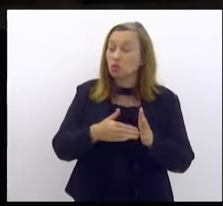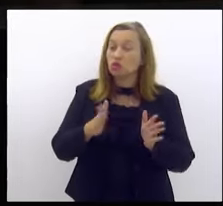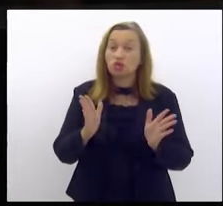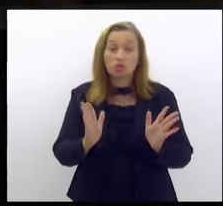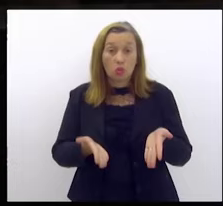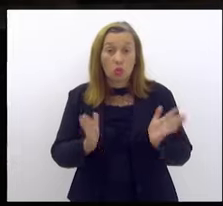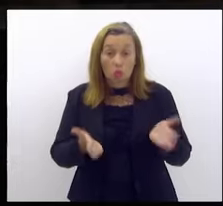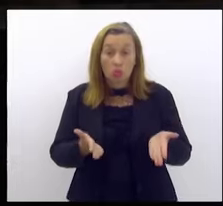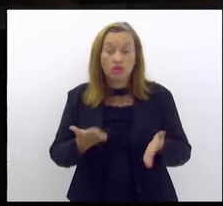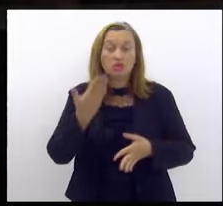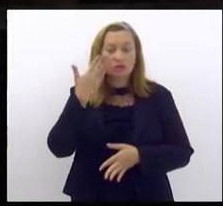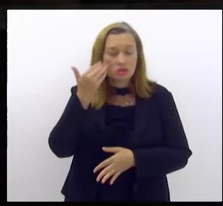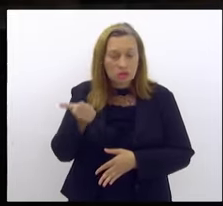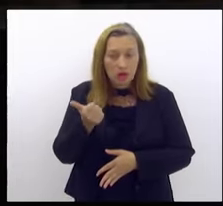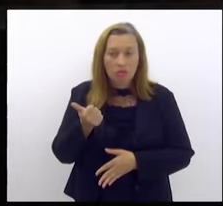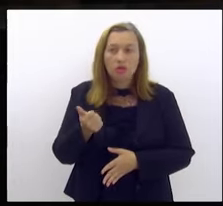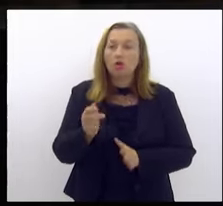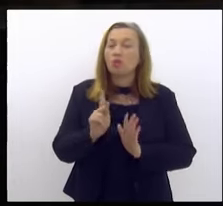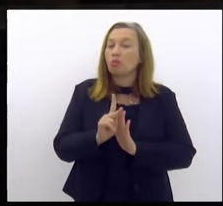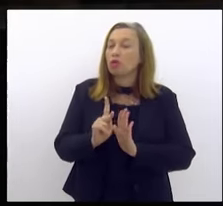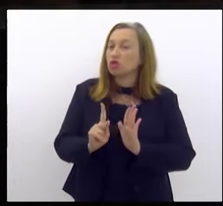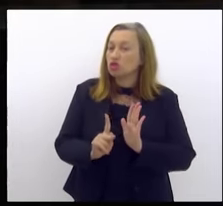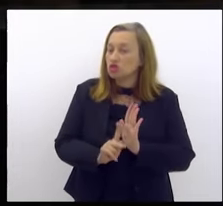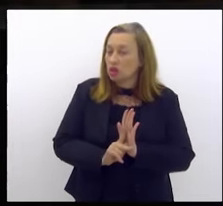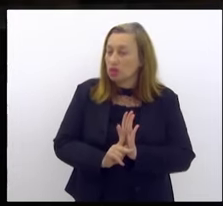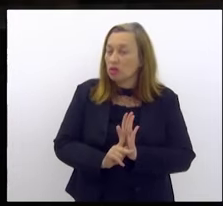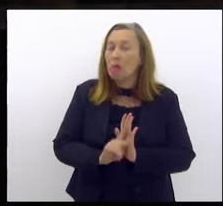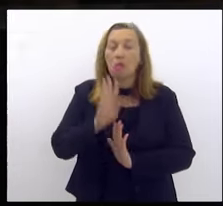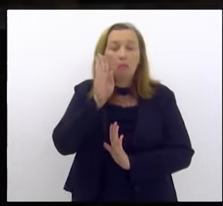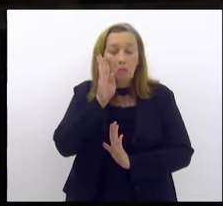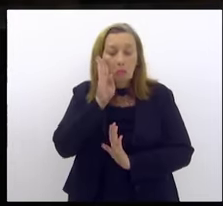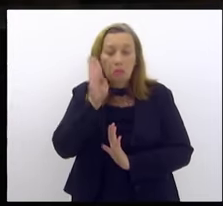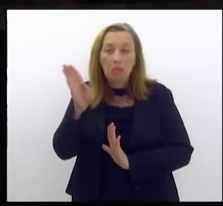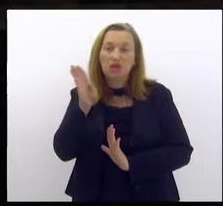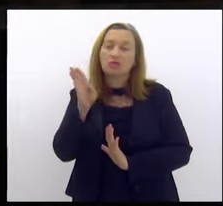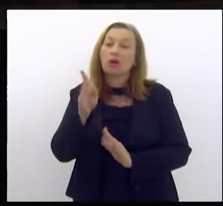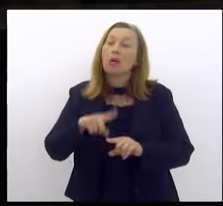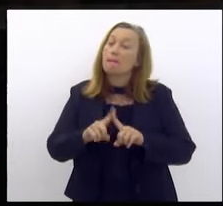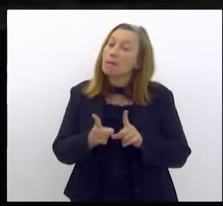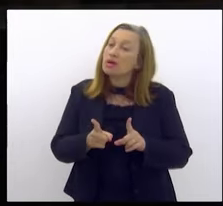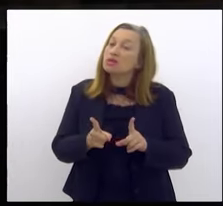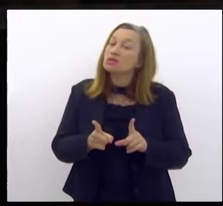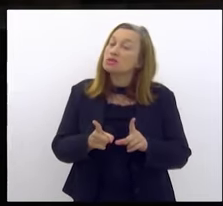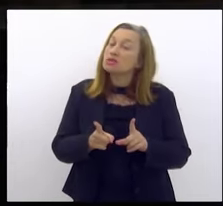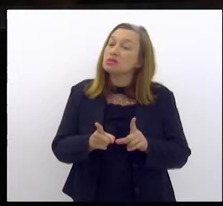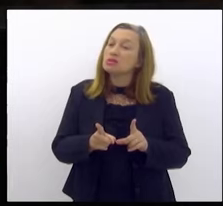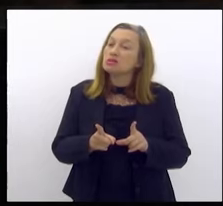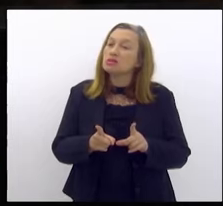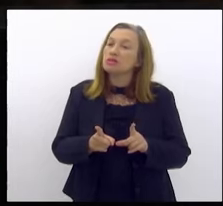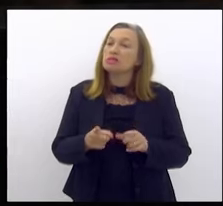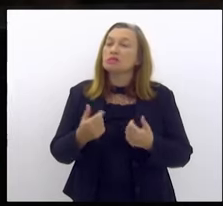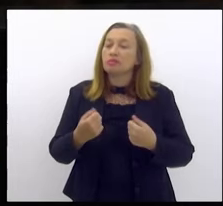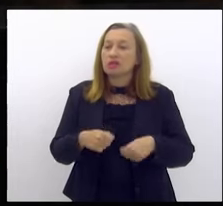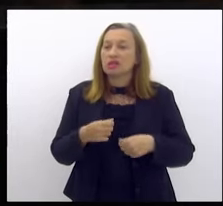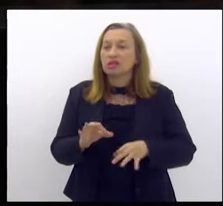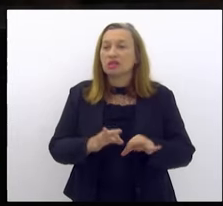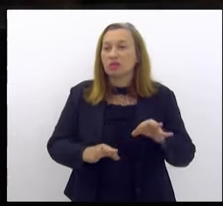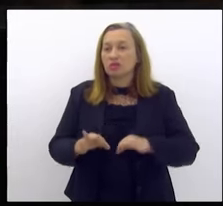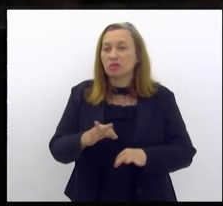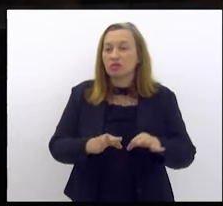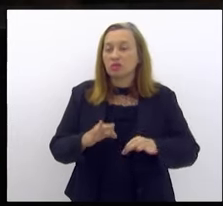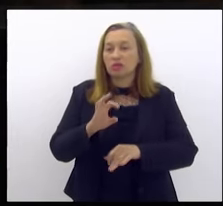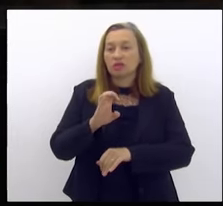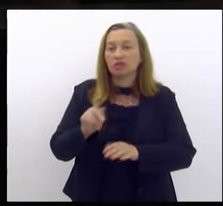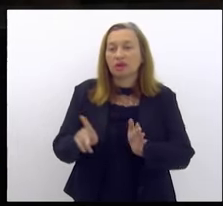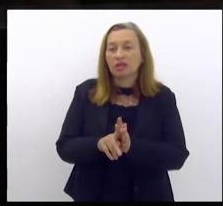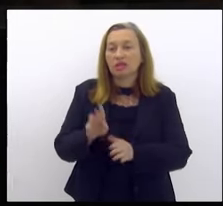hoje sabem que projetos são fundamentais, mas que a gente tenha programas de